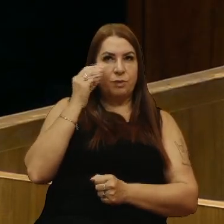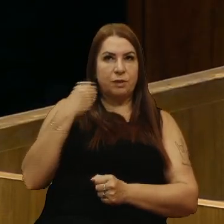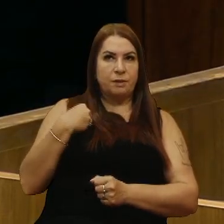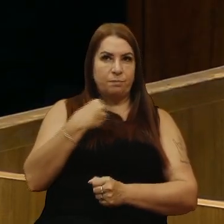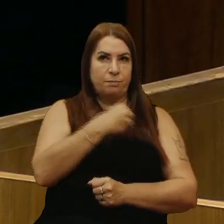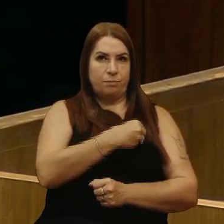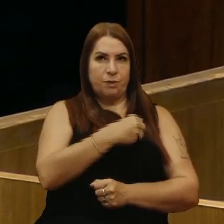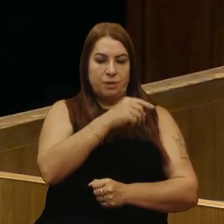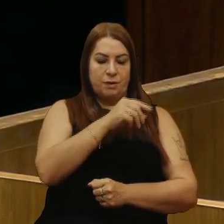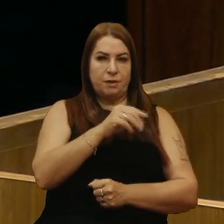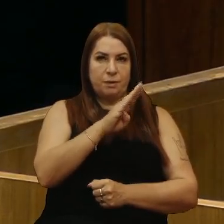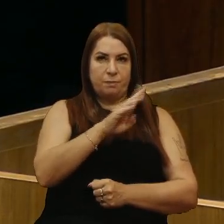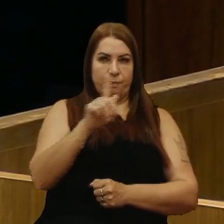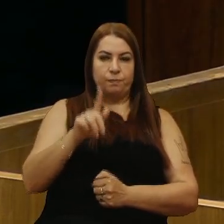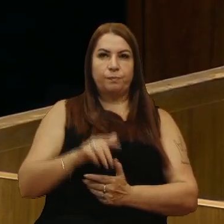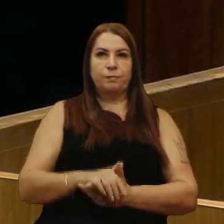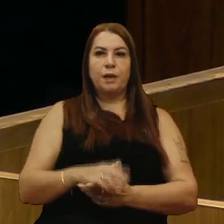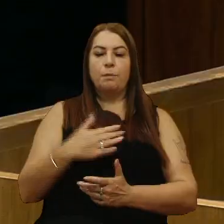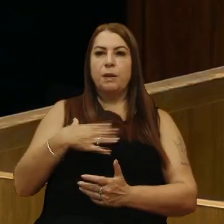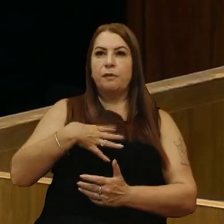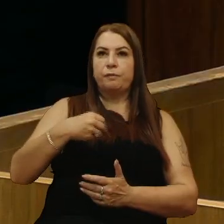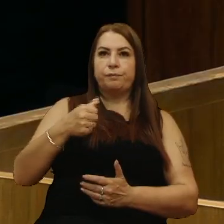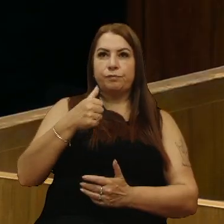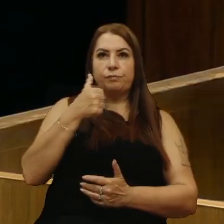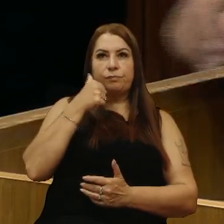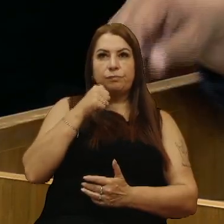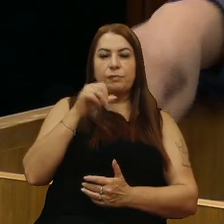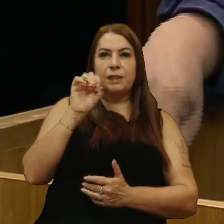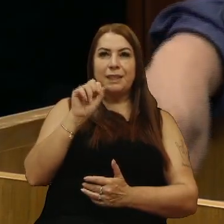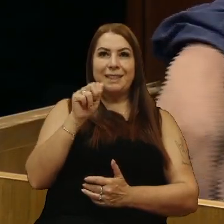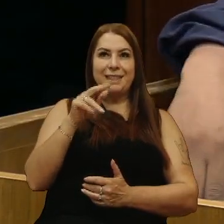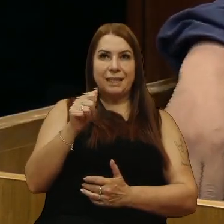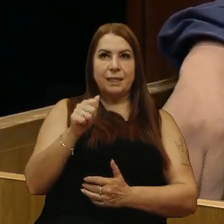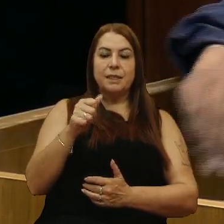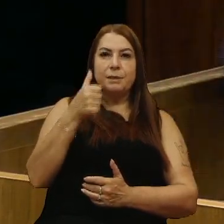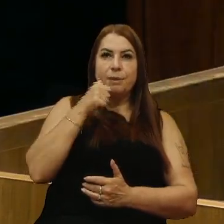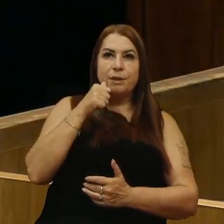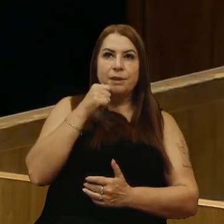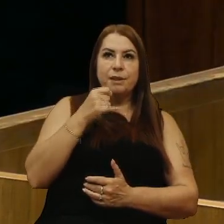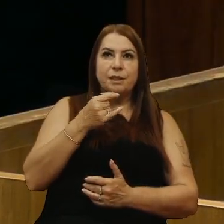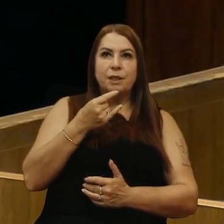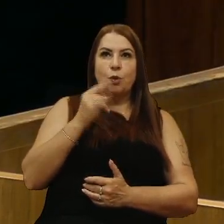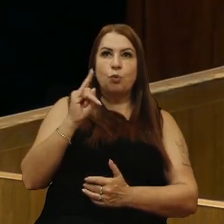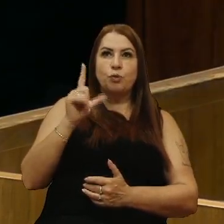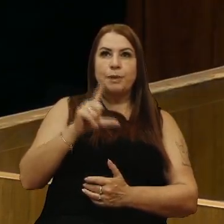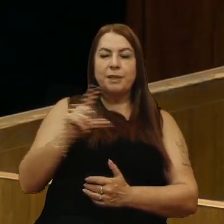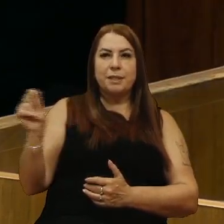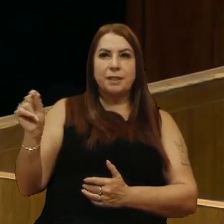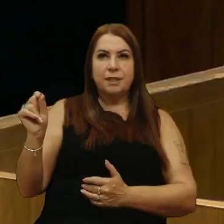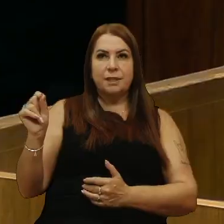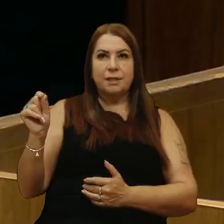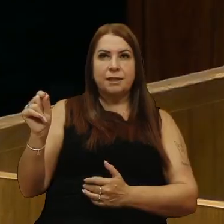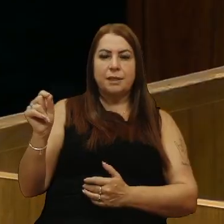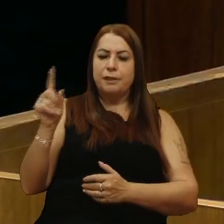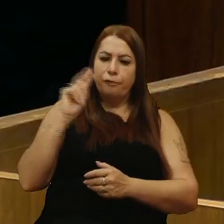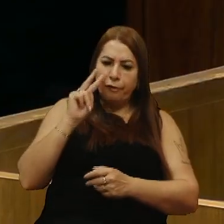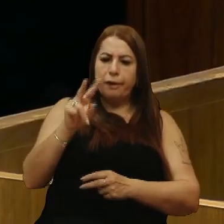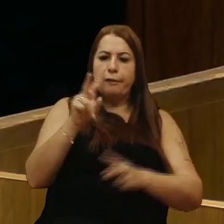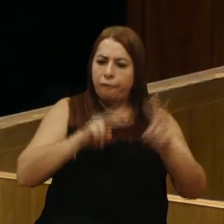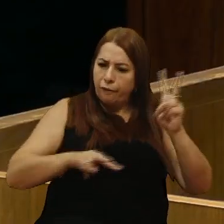Bento, e a minha filha Sara, ela é daquelas meninas que é a última a sair para fazer a prova,